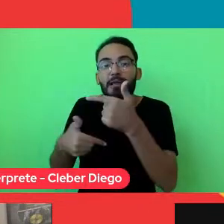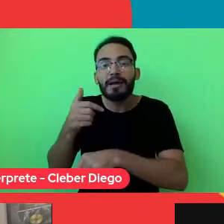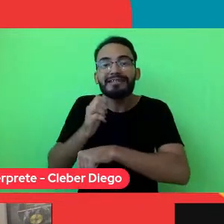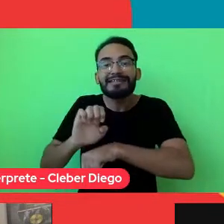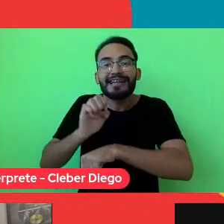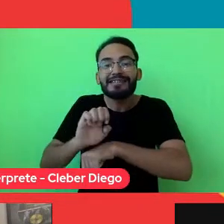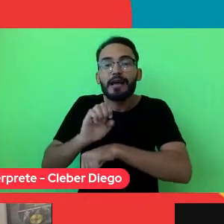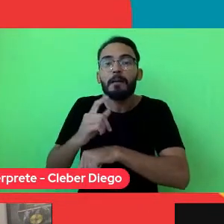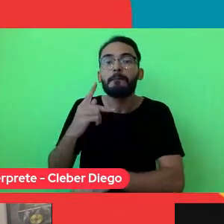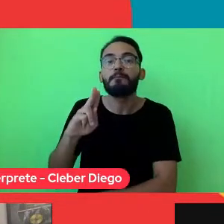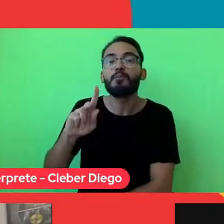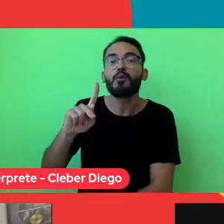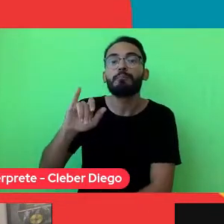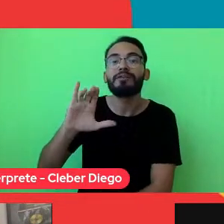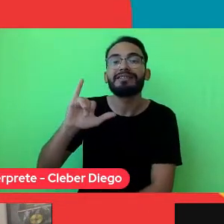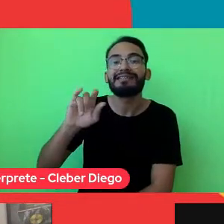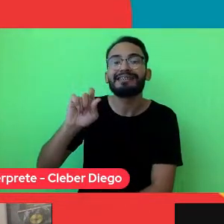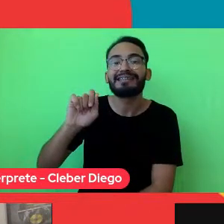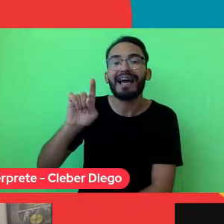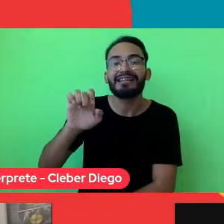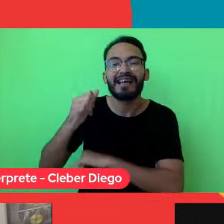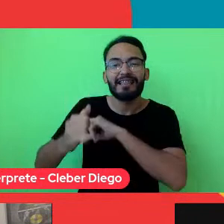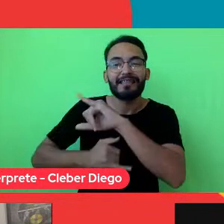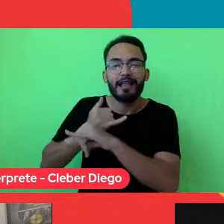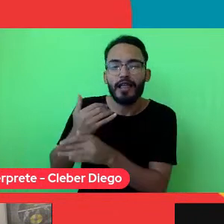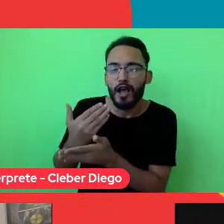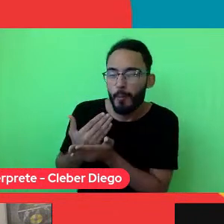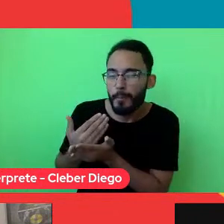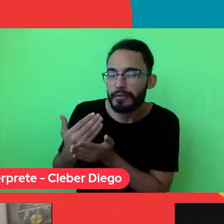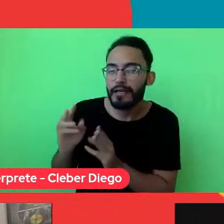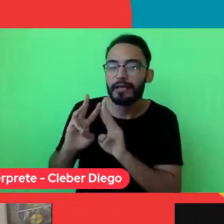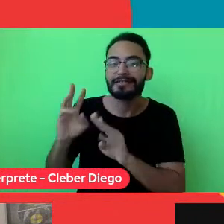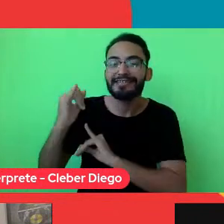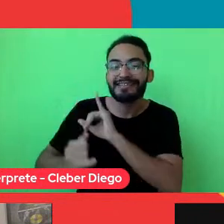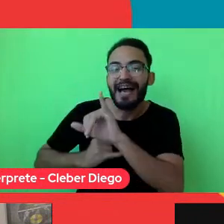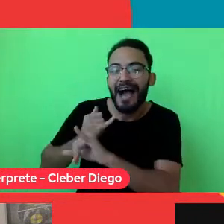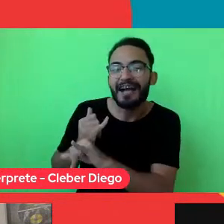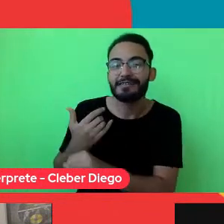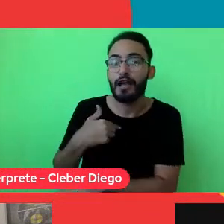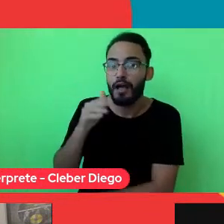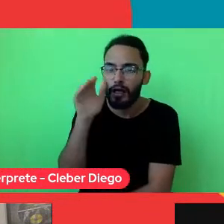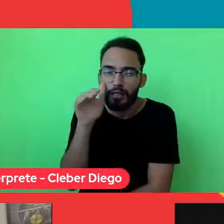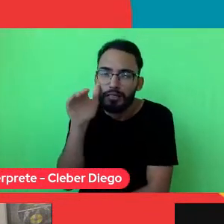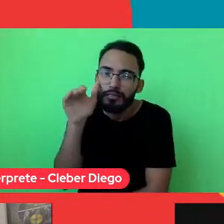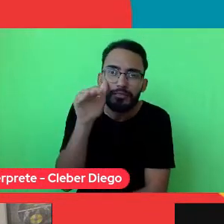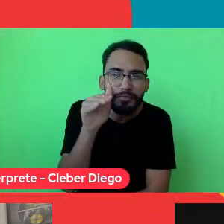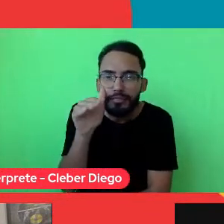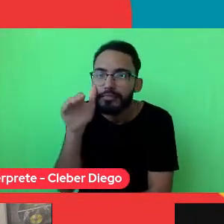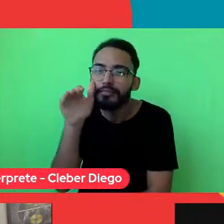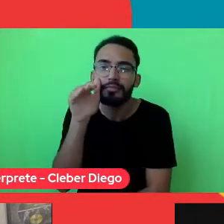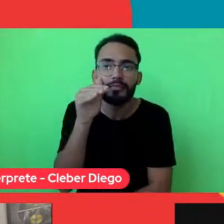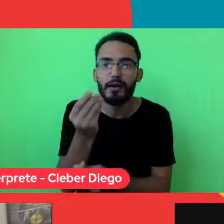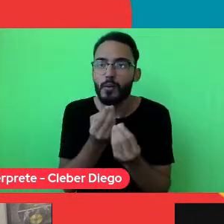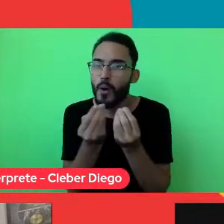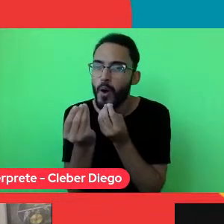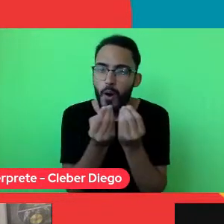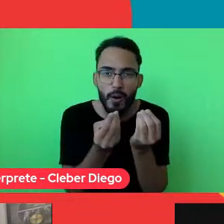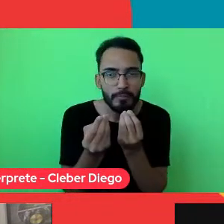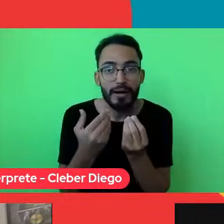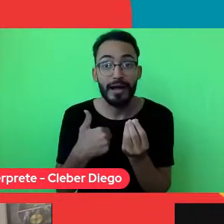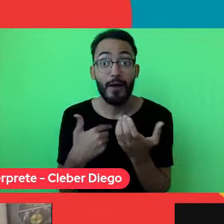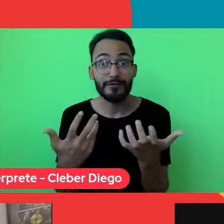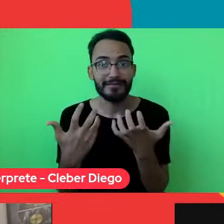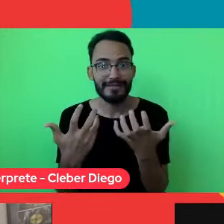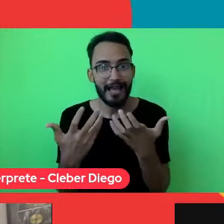de publicidade, mas a internet estava começando, a coisa de site, e eu sempre muito curiosa, fui fuçar sobre isso, era o que eu queria já